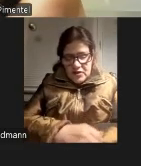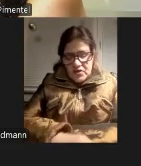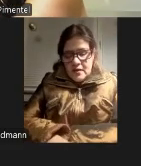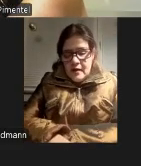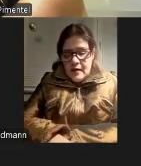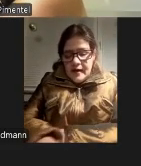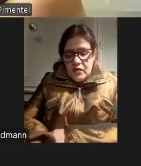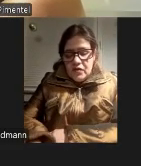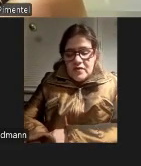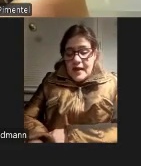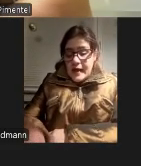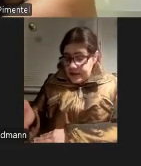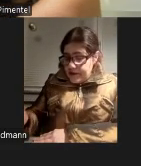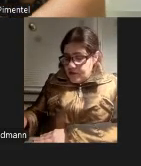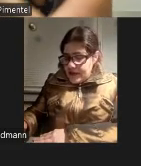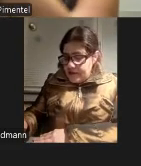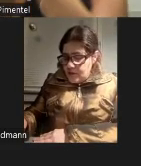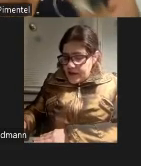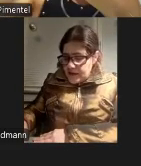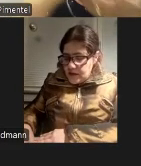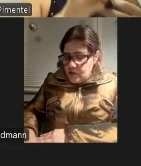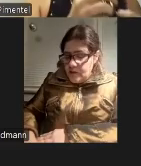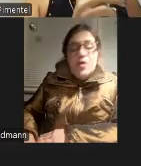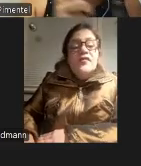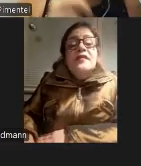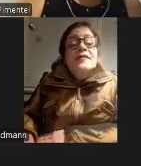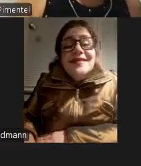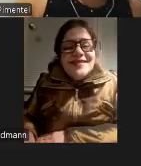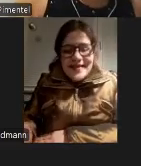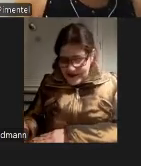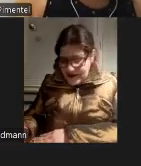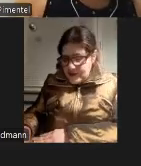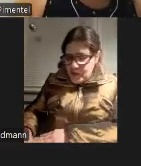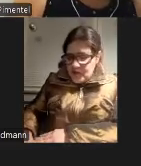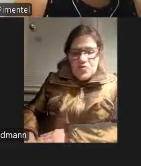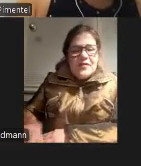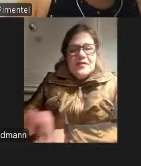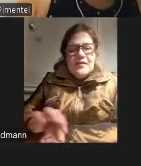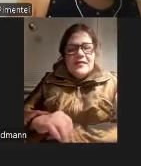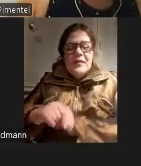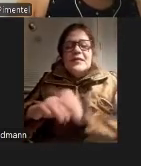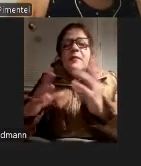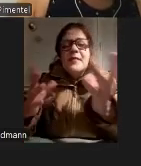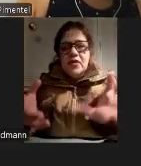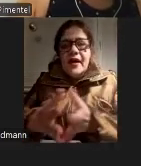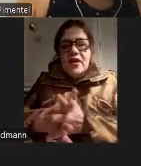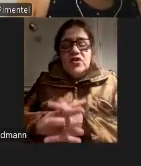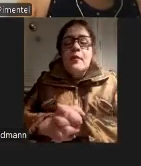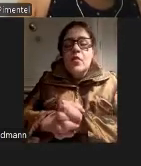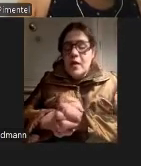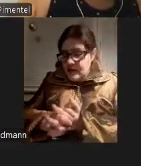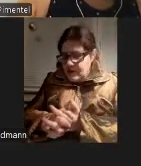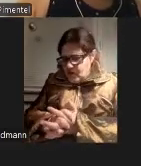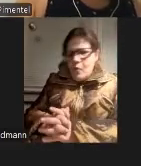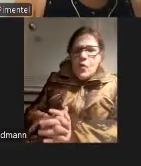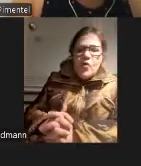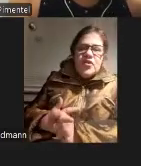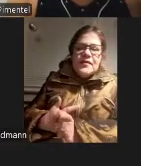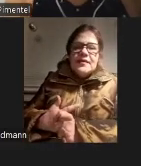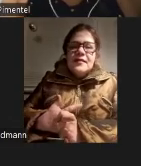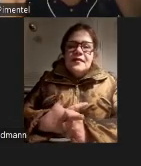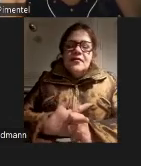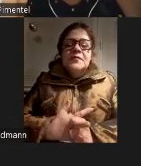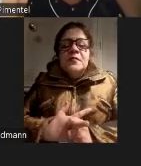psiquiatria, mas que é muito usada, era usada no Brasil em 1960, e depois esse pensamento mais amplo ficou um